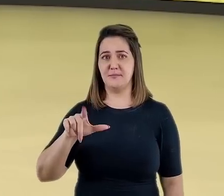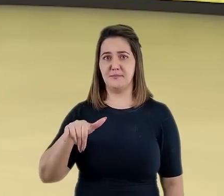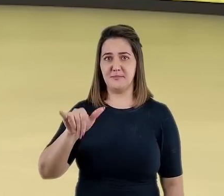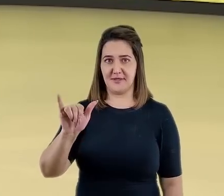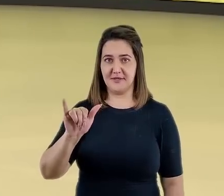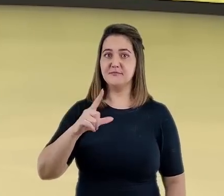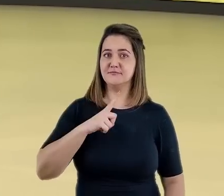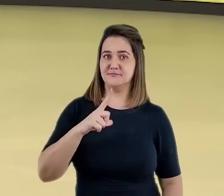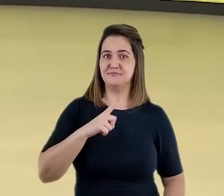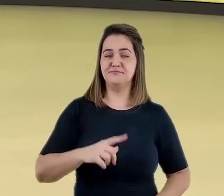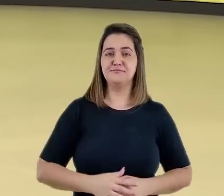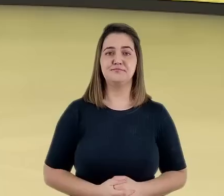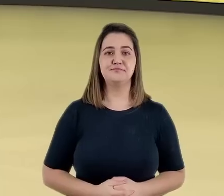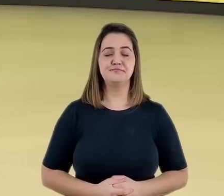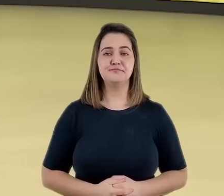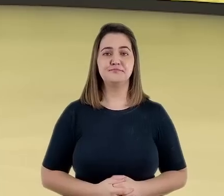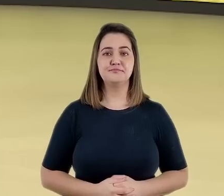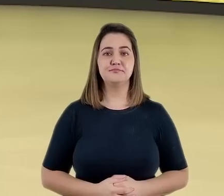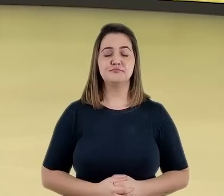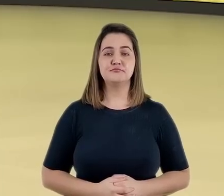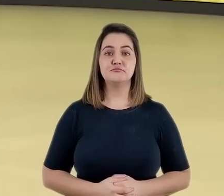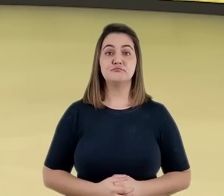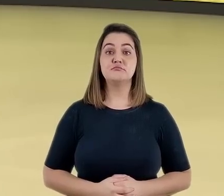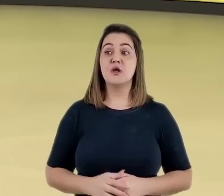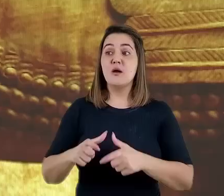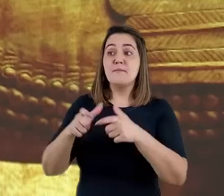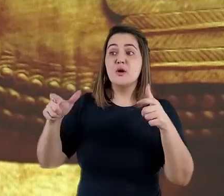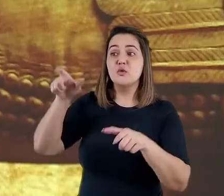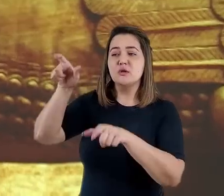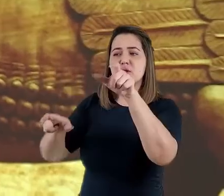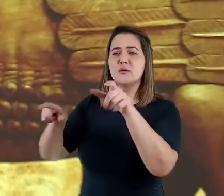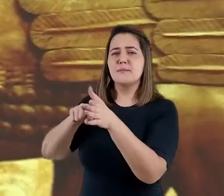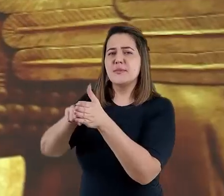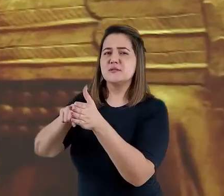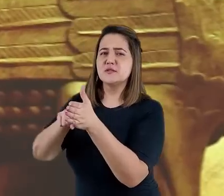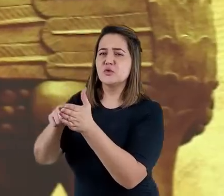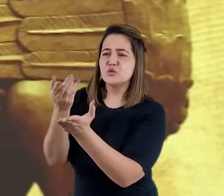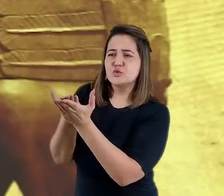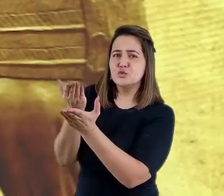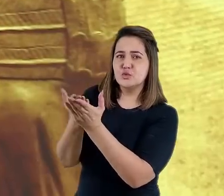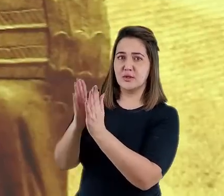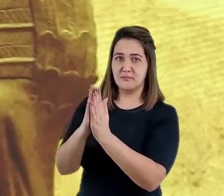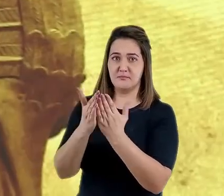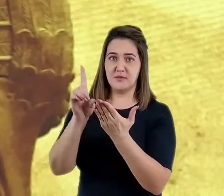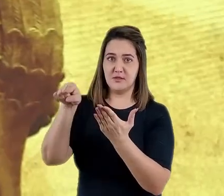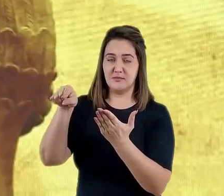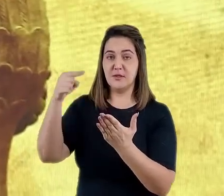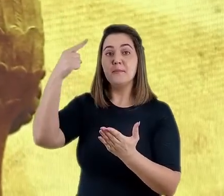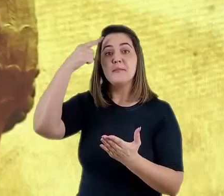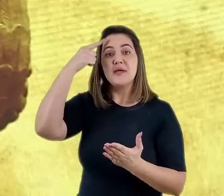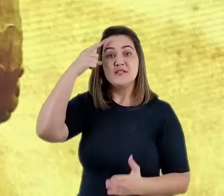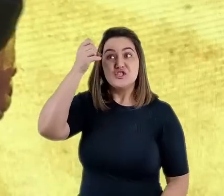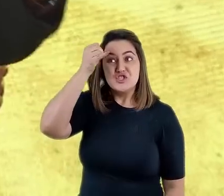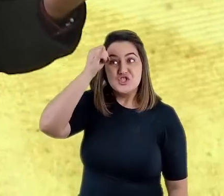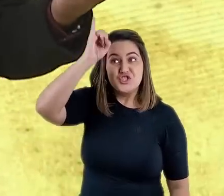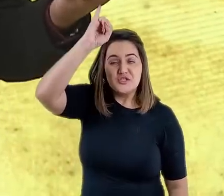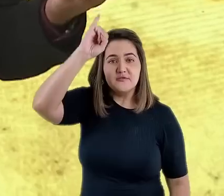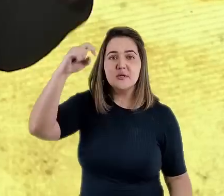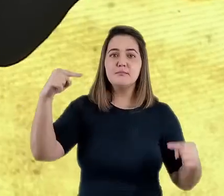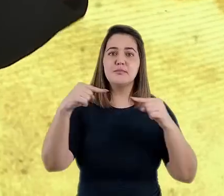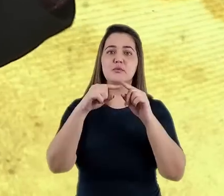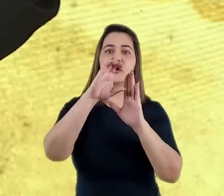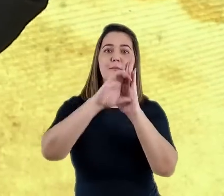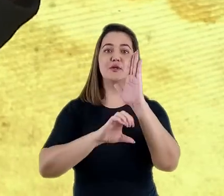YouTube, Evidências NT, ele está lá esperando por você. A maioria dos especialistas bíblicos pensa que o chifre